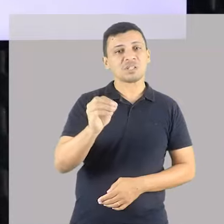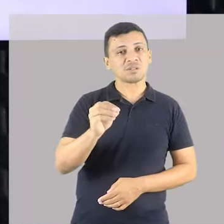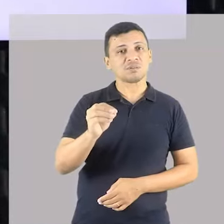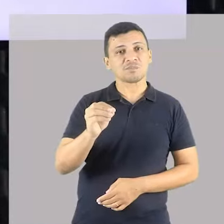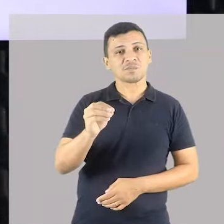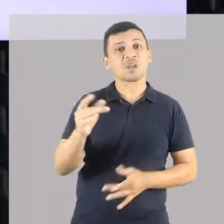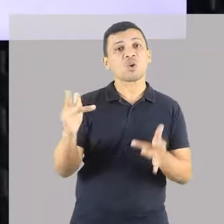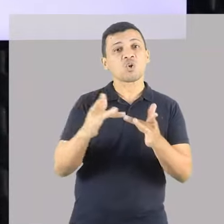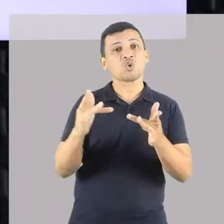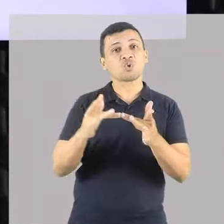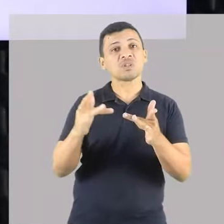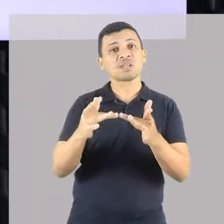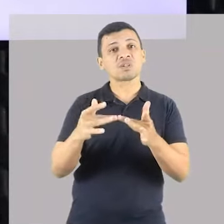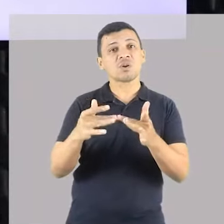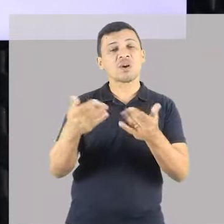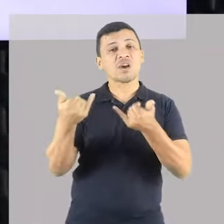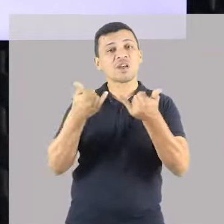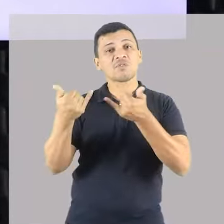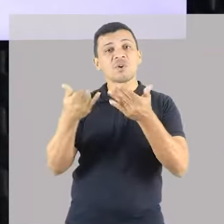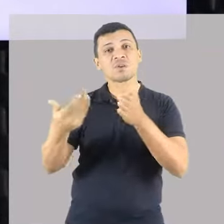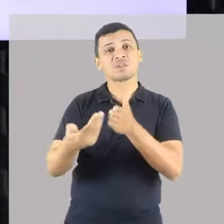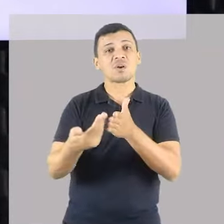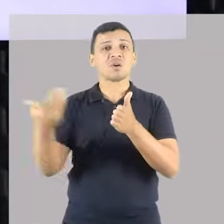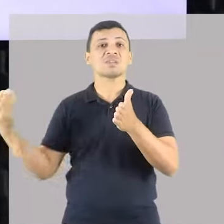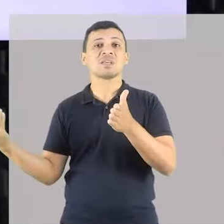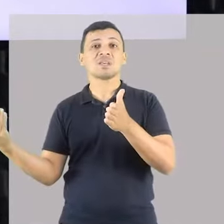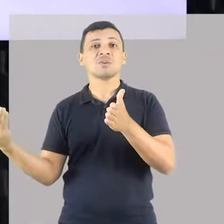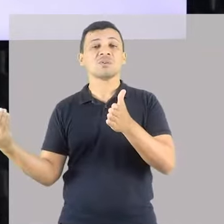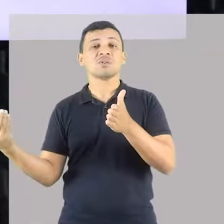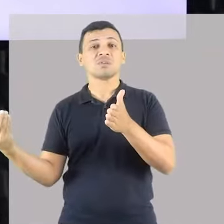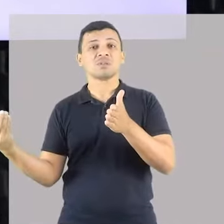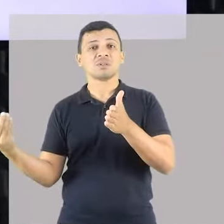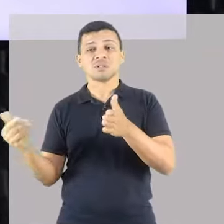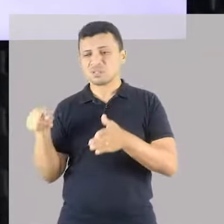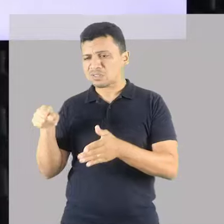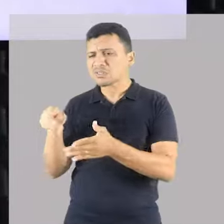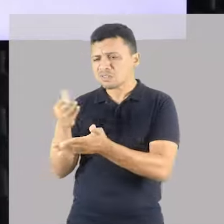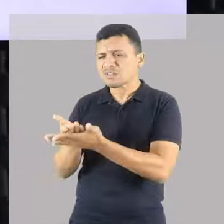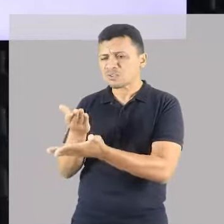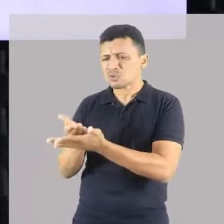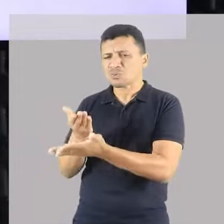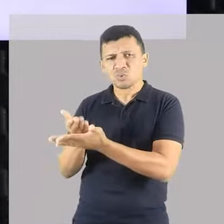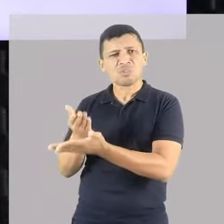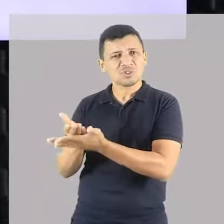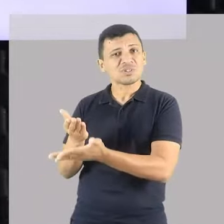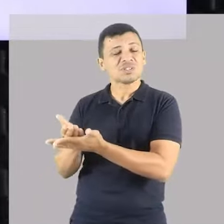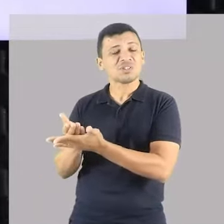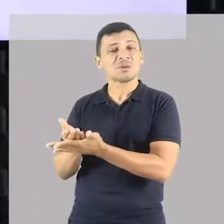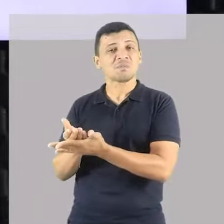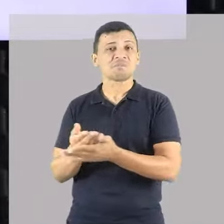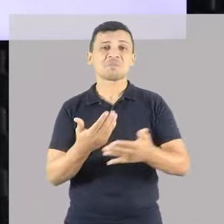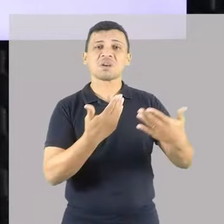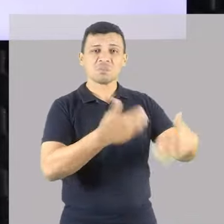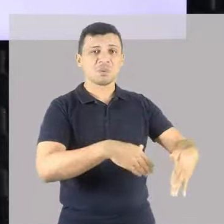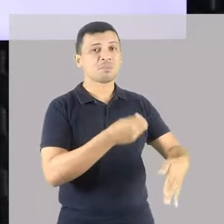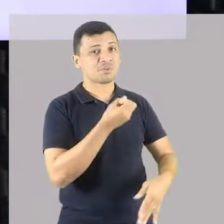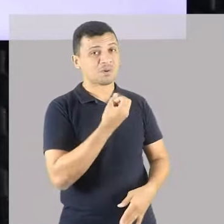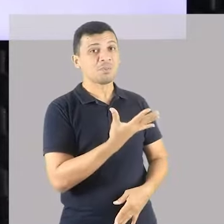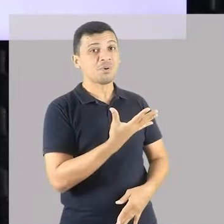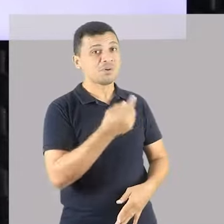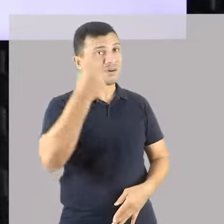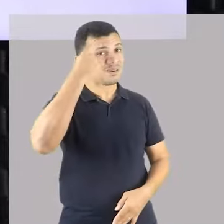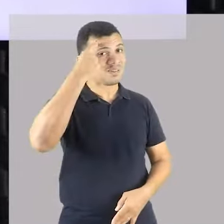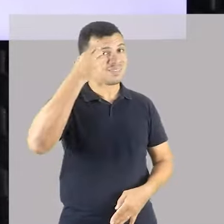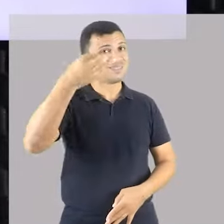anterior dando uma relação conclusiva se ele estudou bastante Qual é a lógica disso ele fazer boa prova